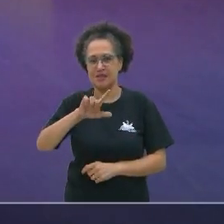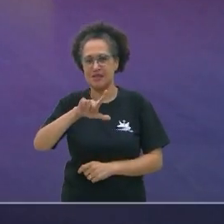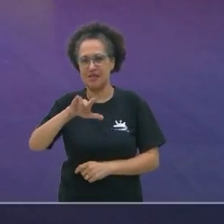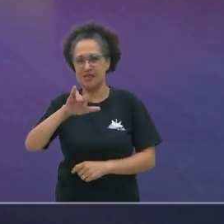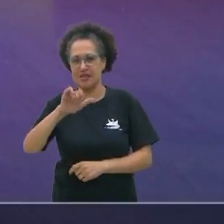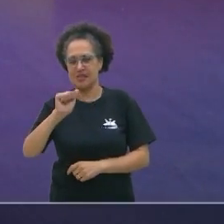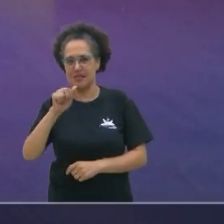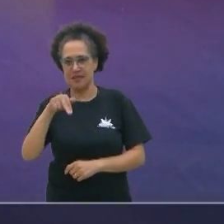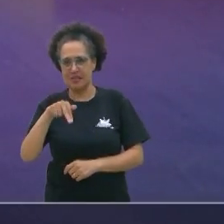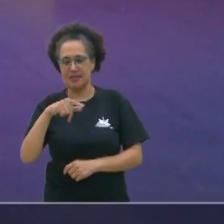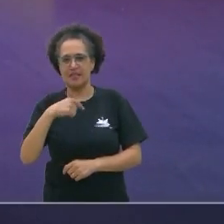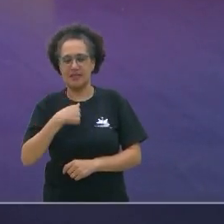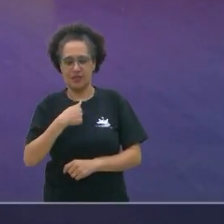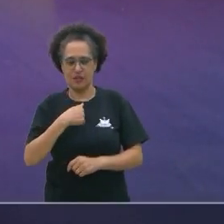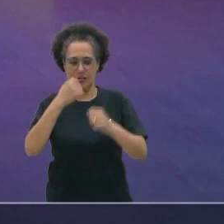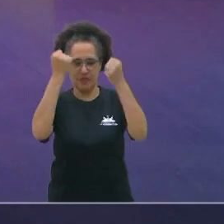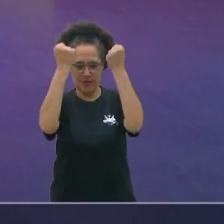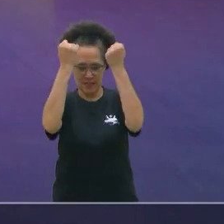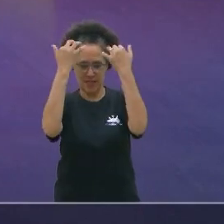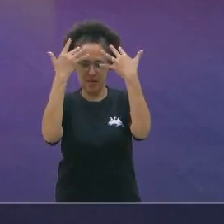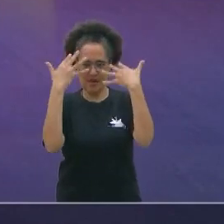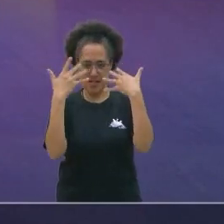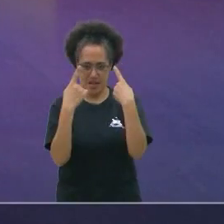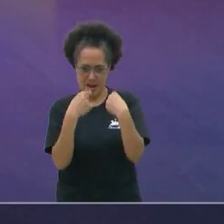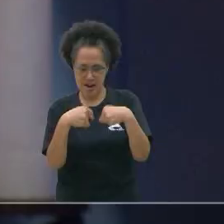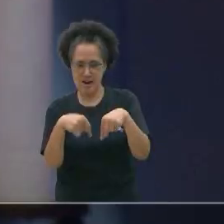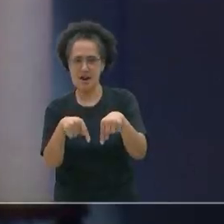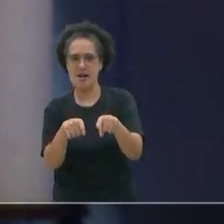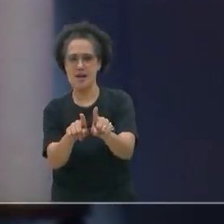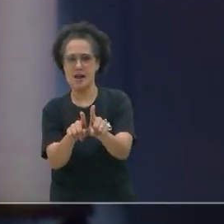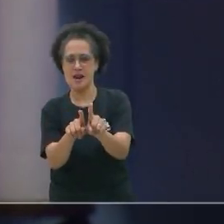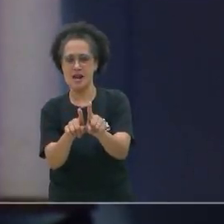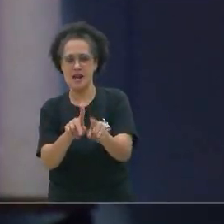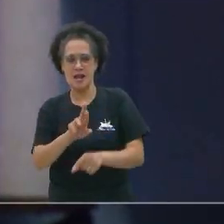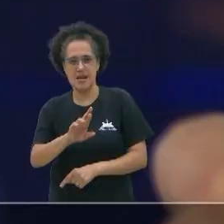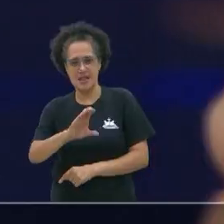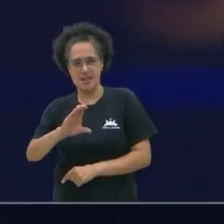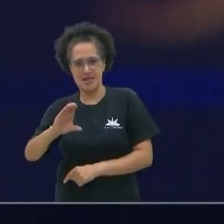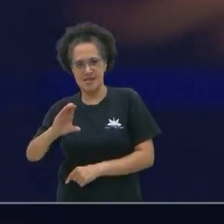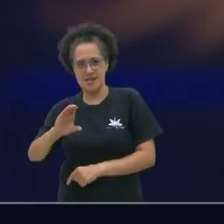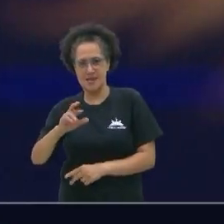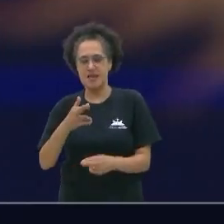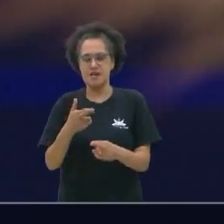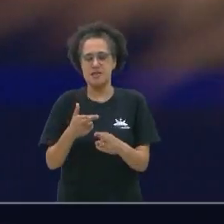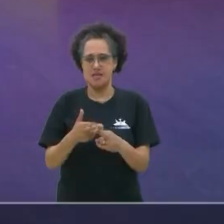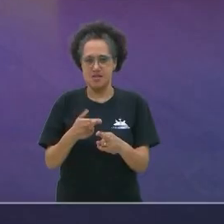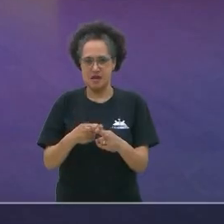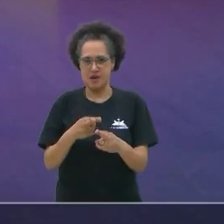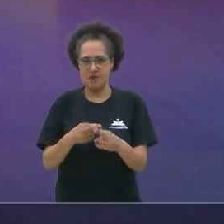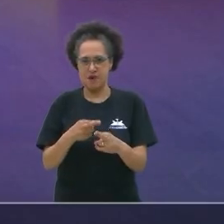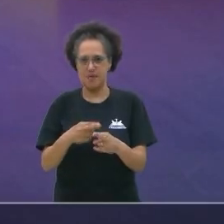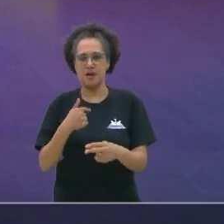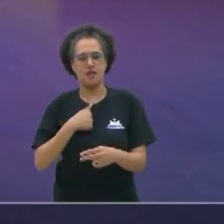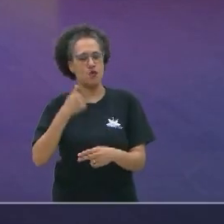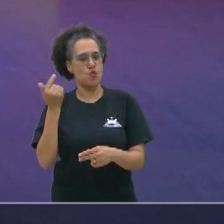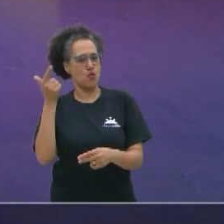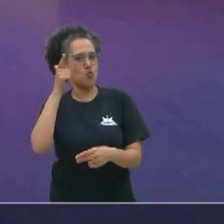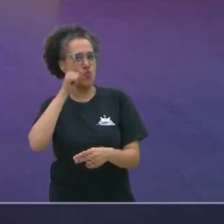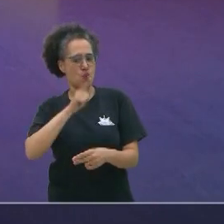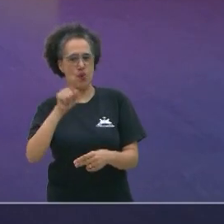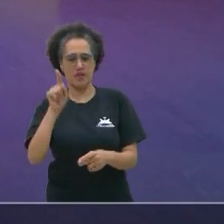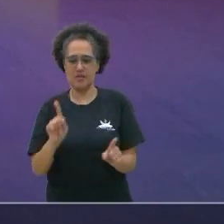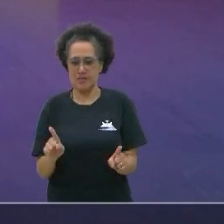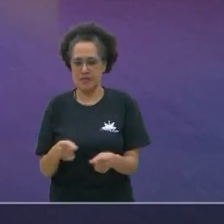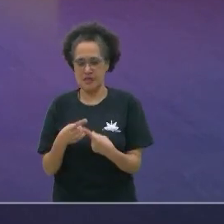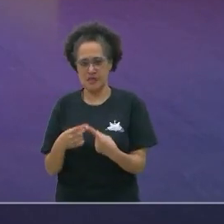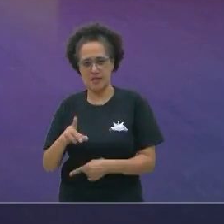a graça, irmã, de... E lá no Jubileu de Ouro da Renovação Carismática em Roma, eu conheci um ministério de música lá de